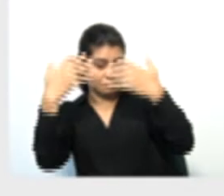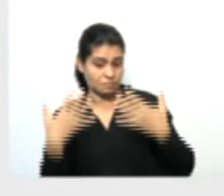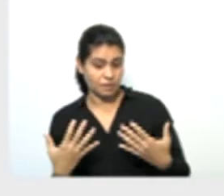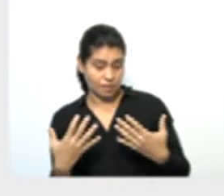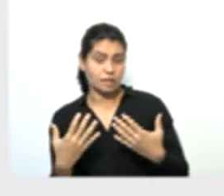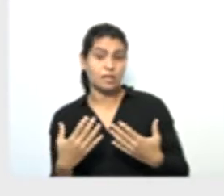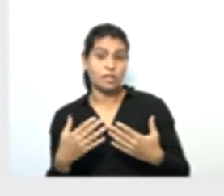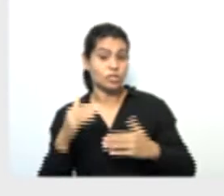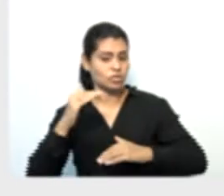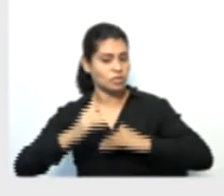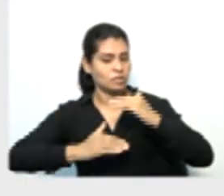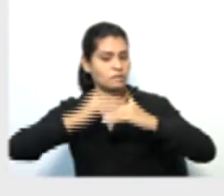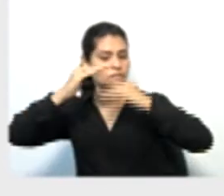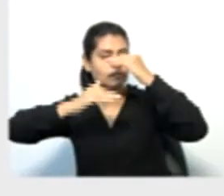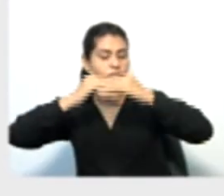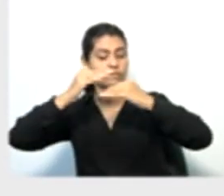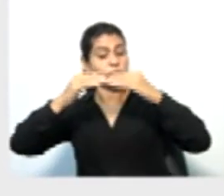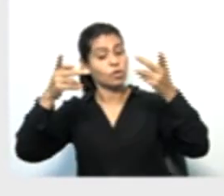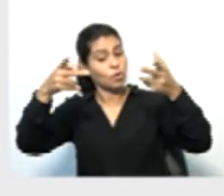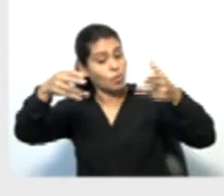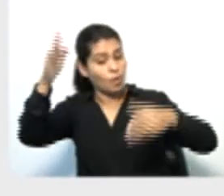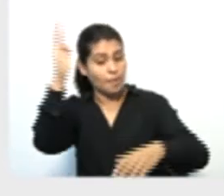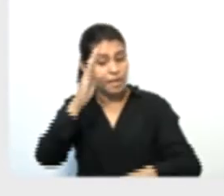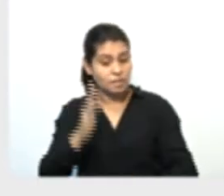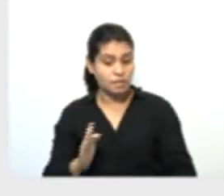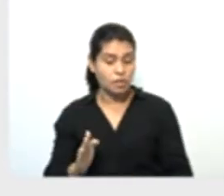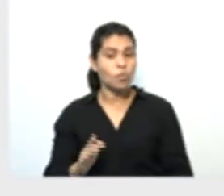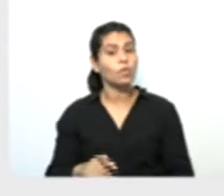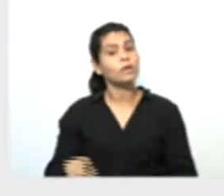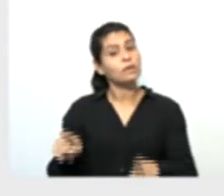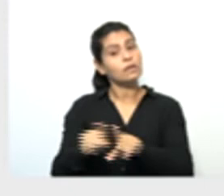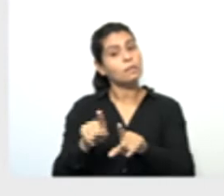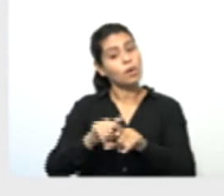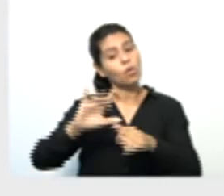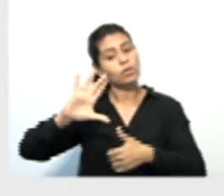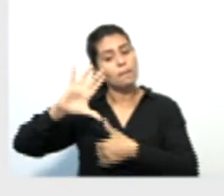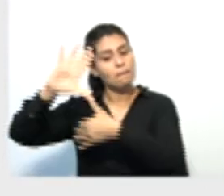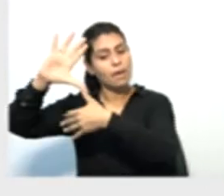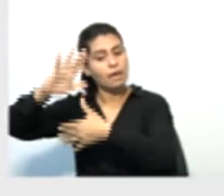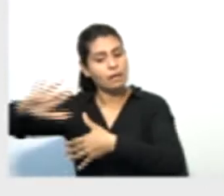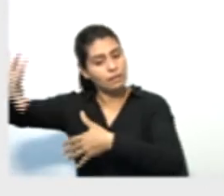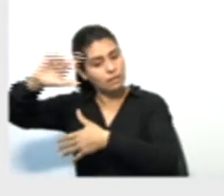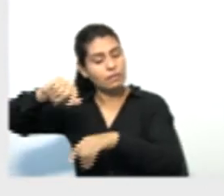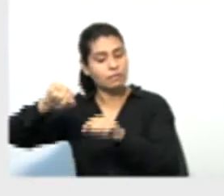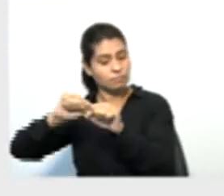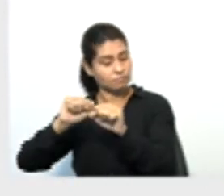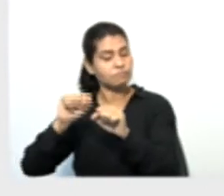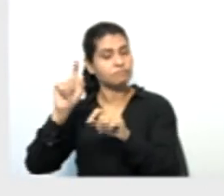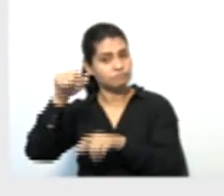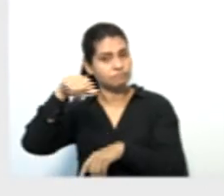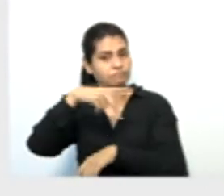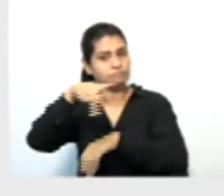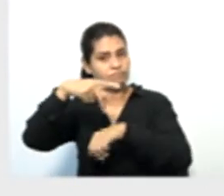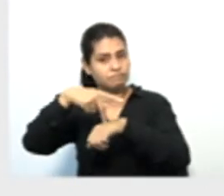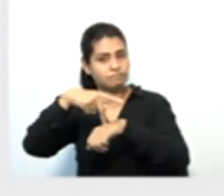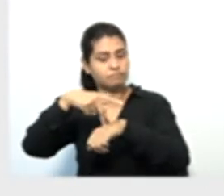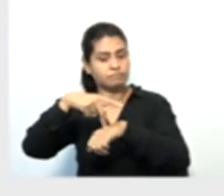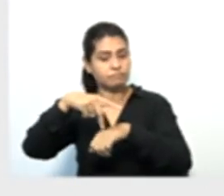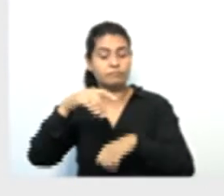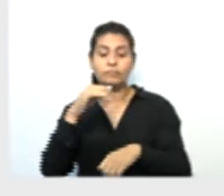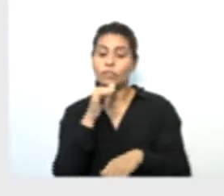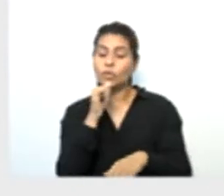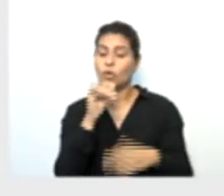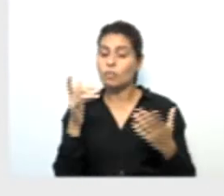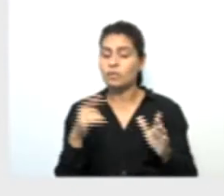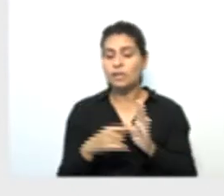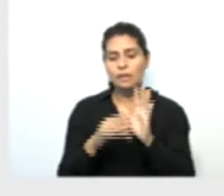países subdesenvolvidos, como o Brasil, como outros países da América Latina. Esses agricultores familiares, como tem